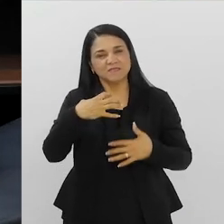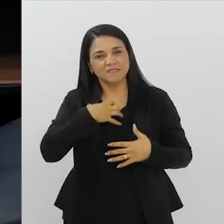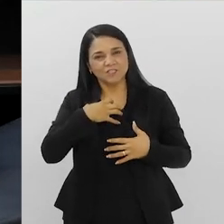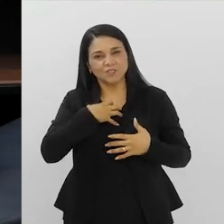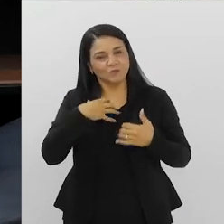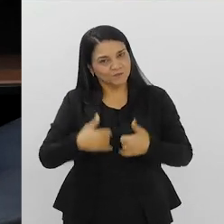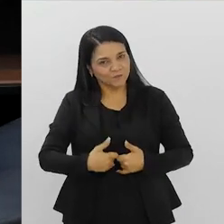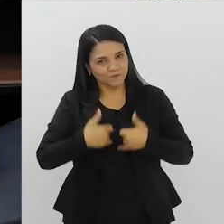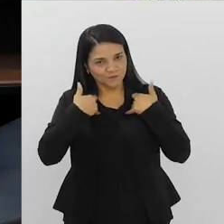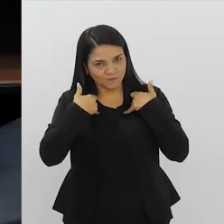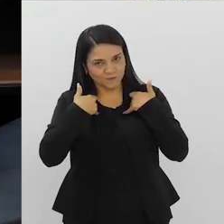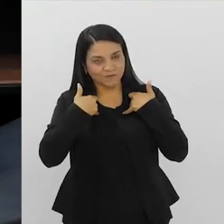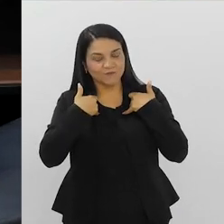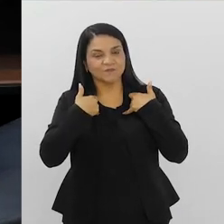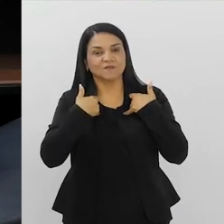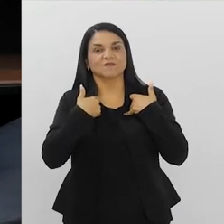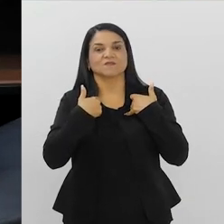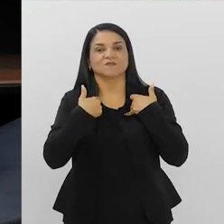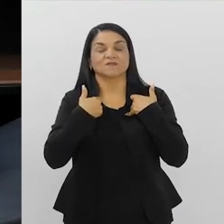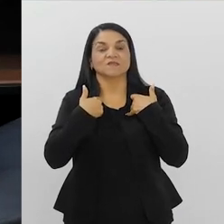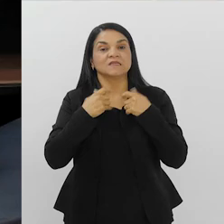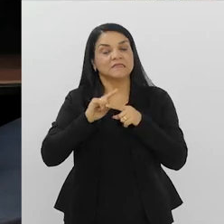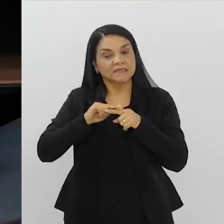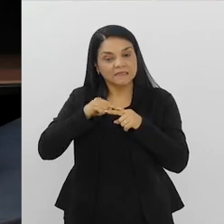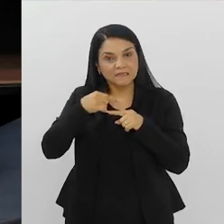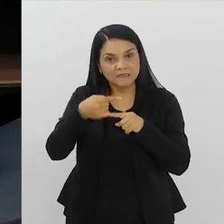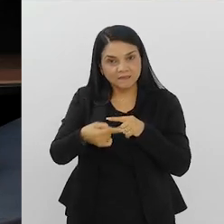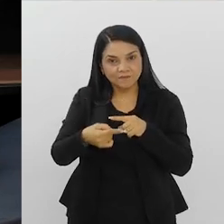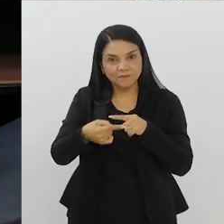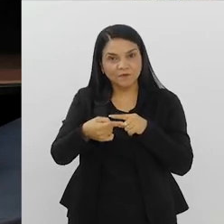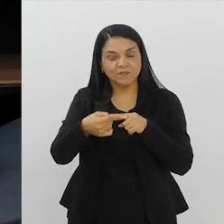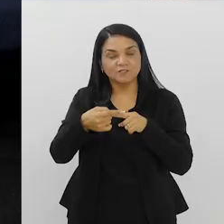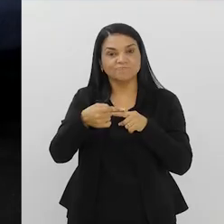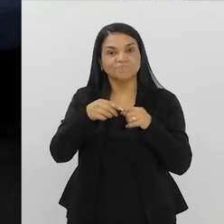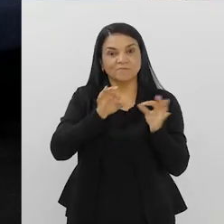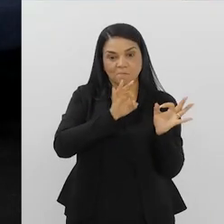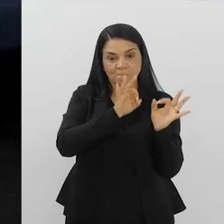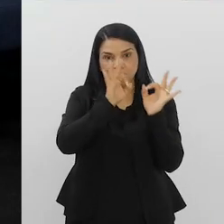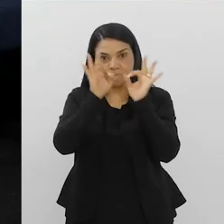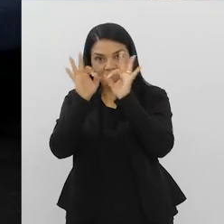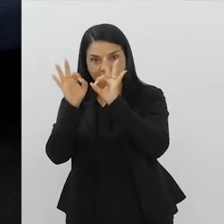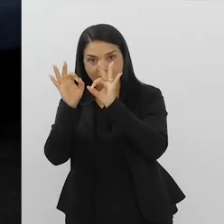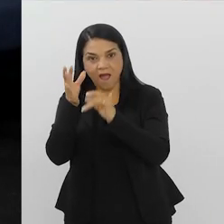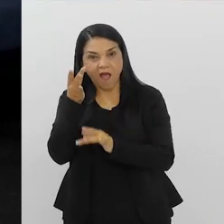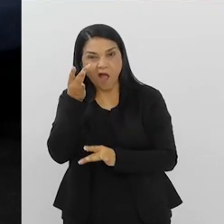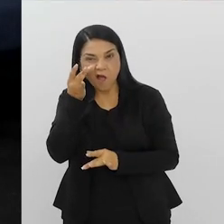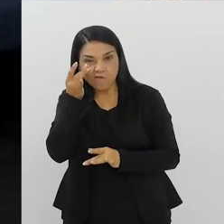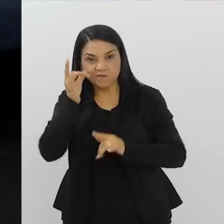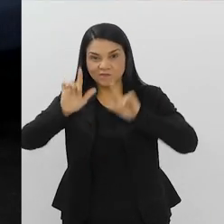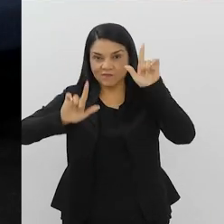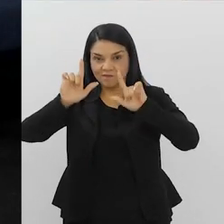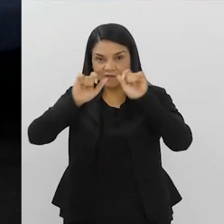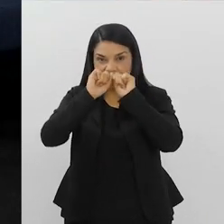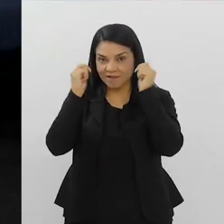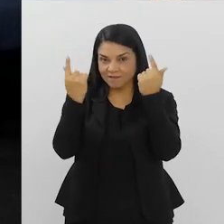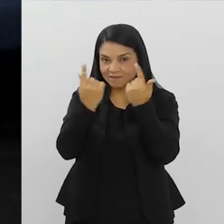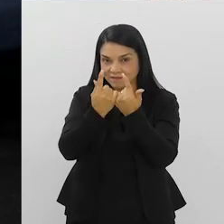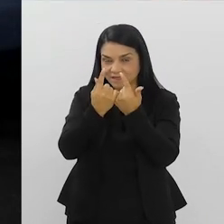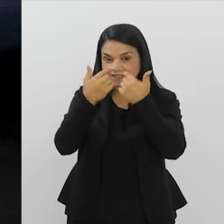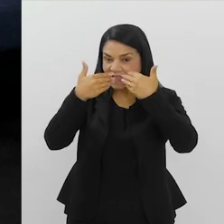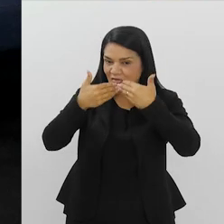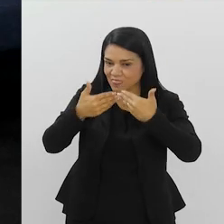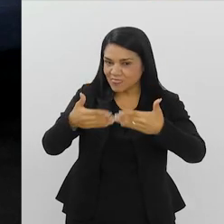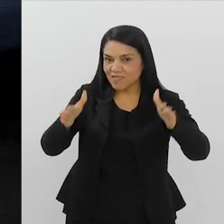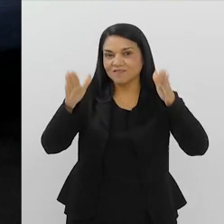eu fiquei assim envaidecida de ter sido convidada e depois participei